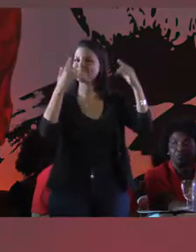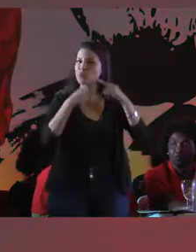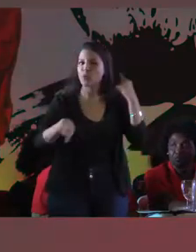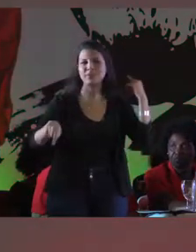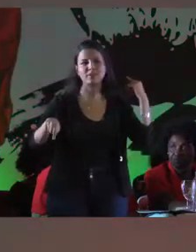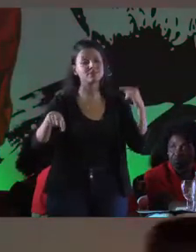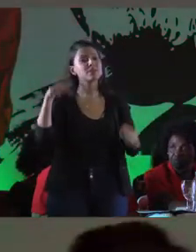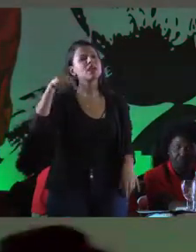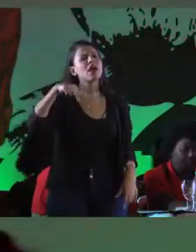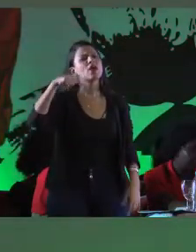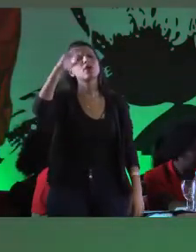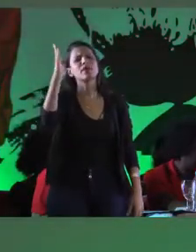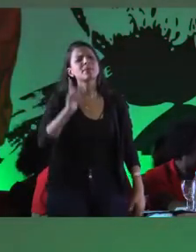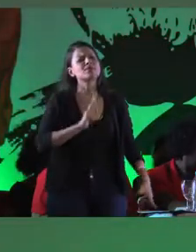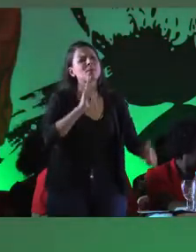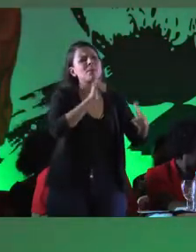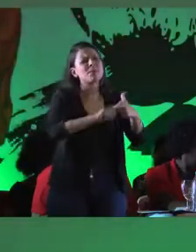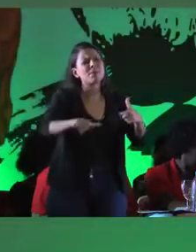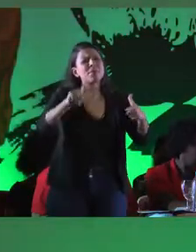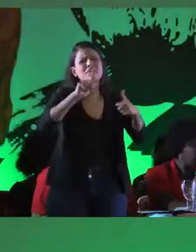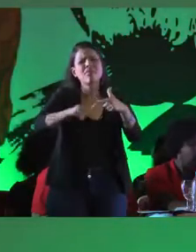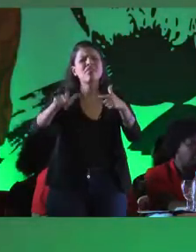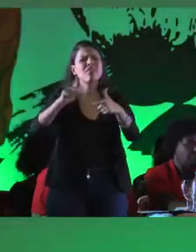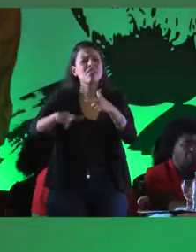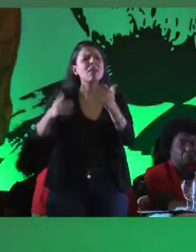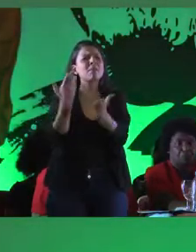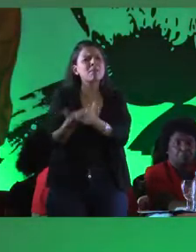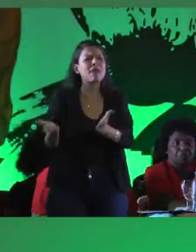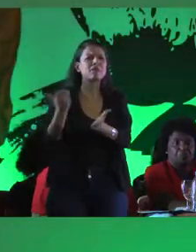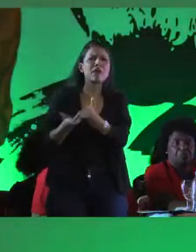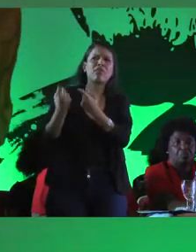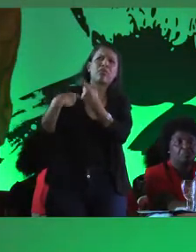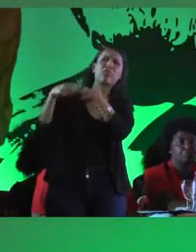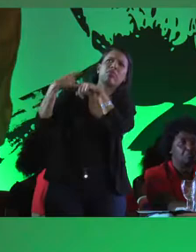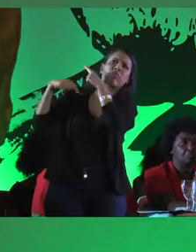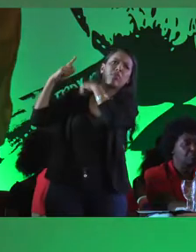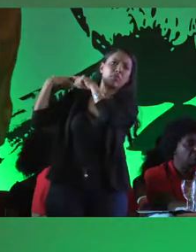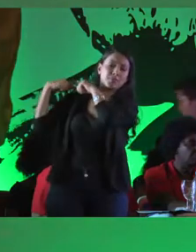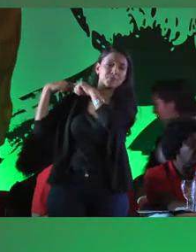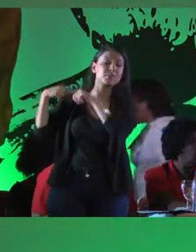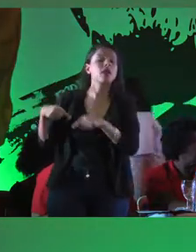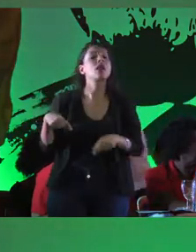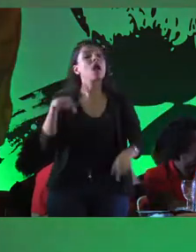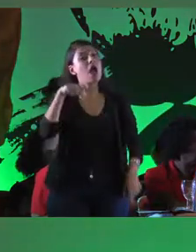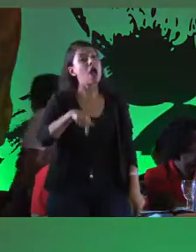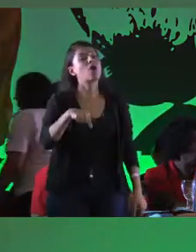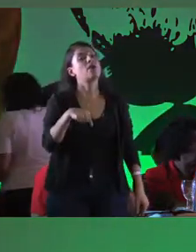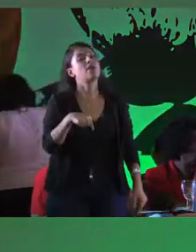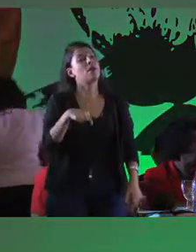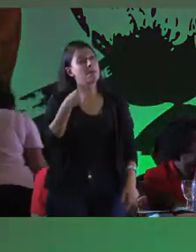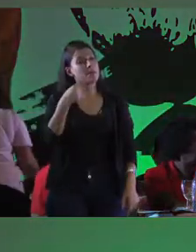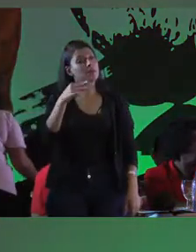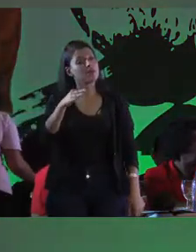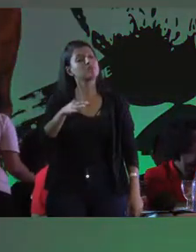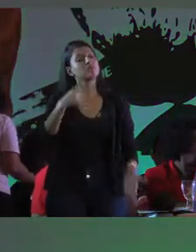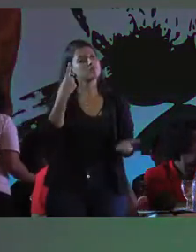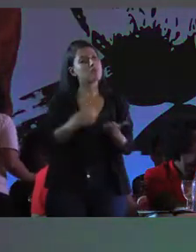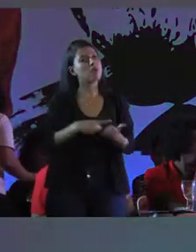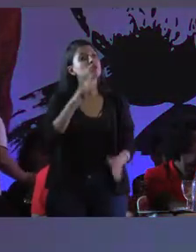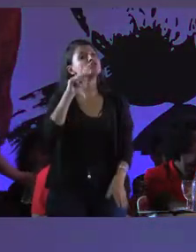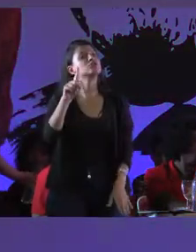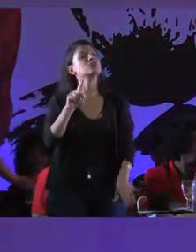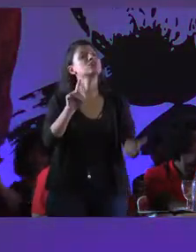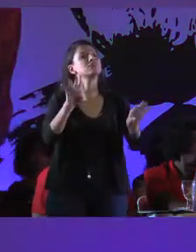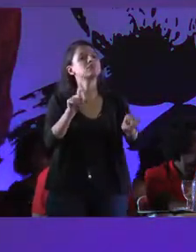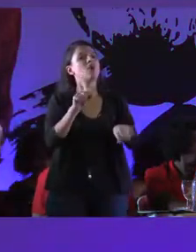tantos problemas e tantos retrocessos. E o PT faz um ato para mostrar a sua